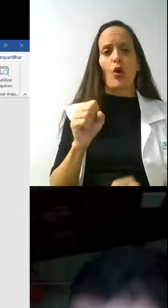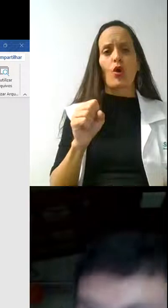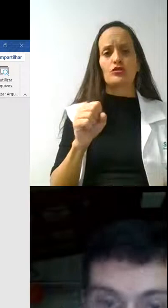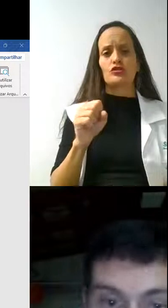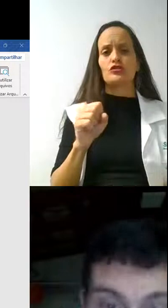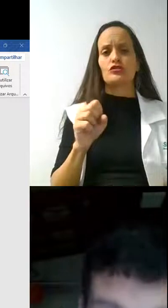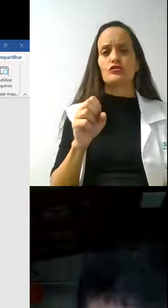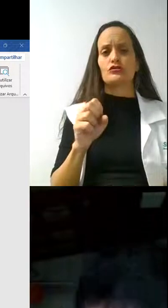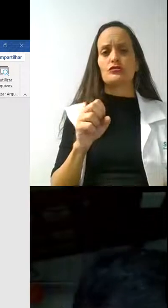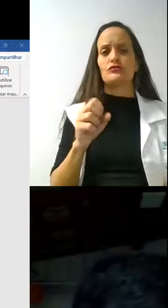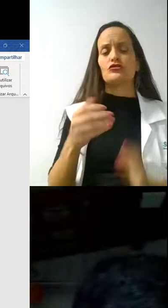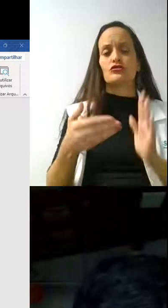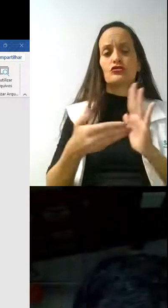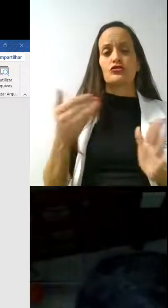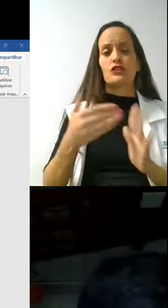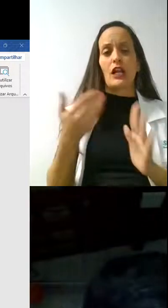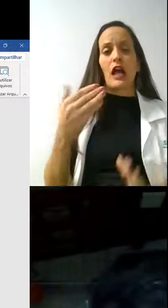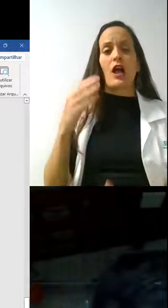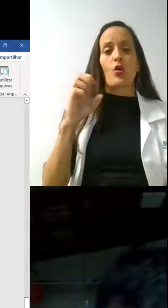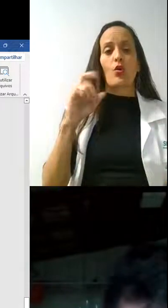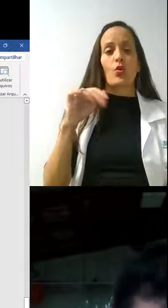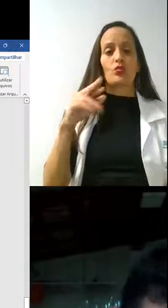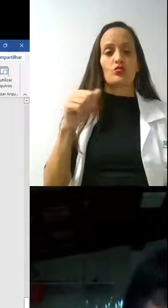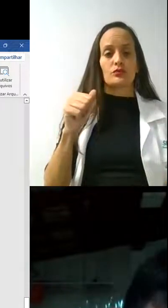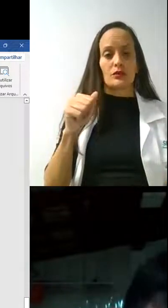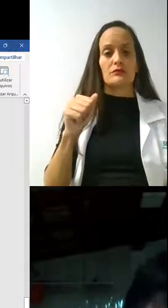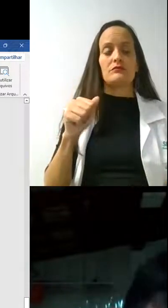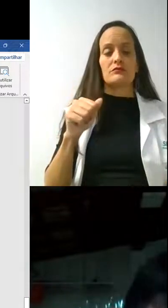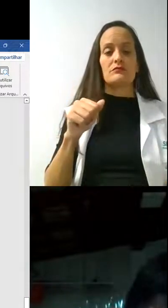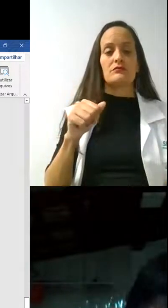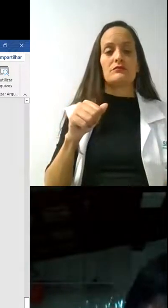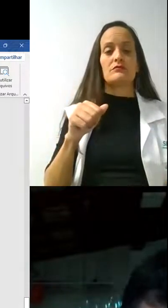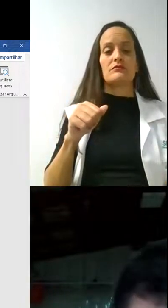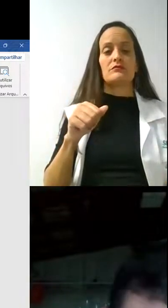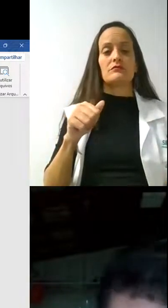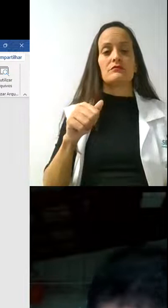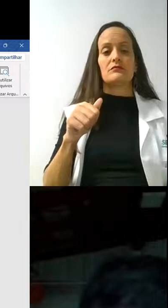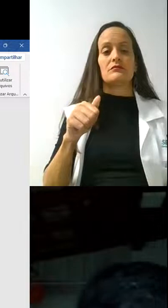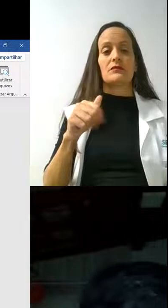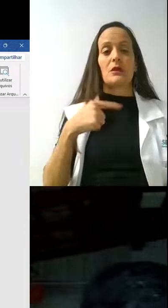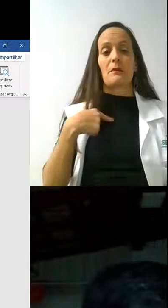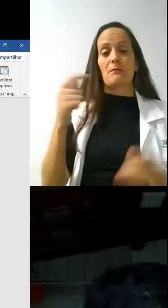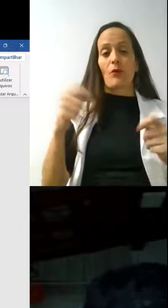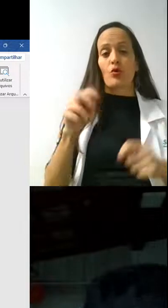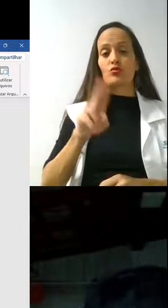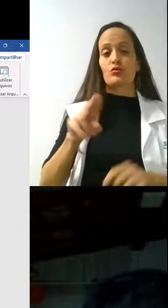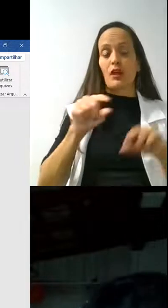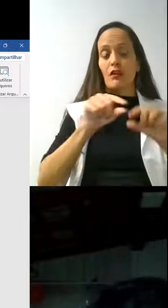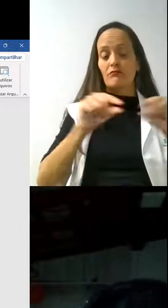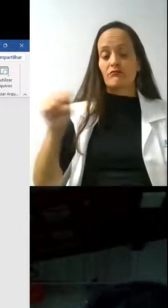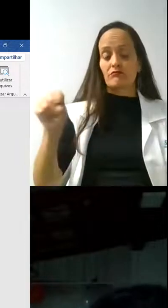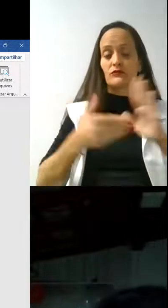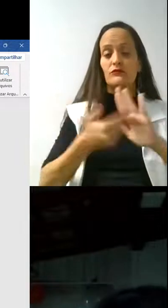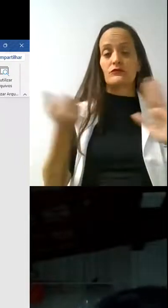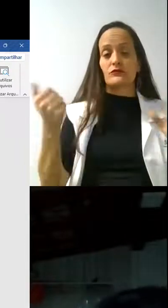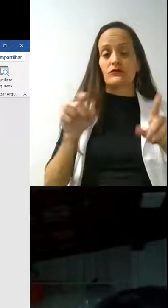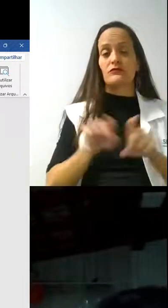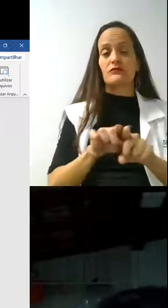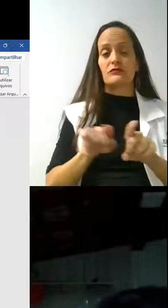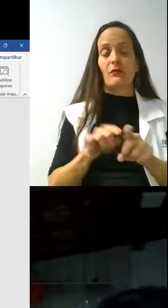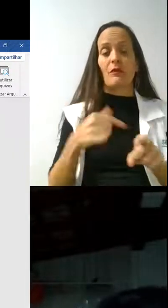a coluna do valor em metros e vou excluir a linha da escala real.